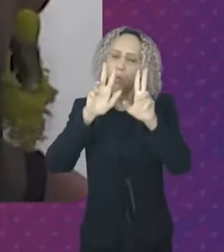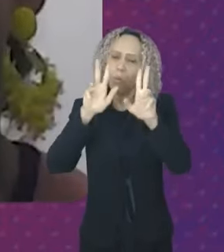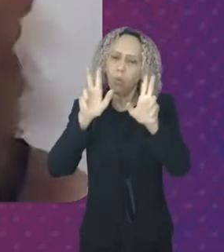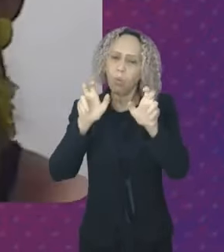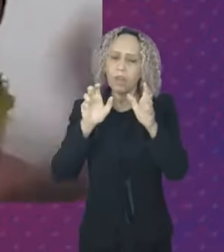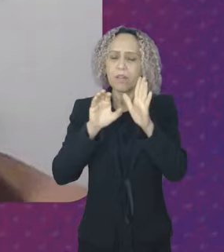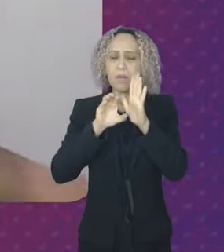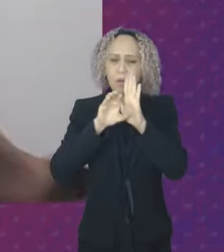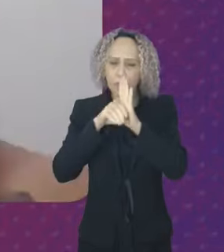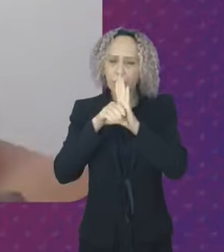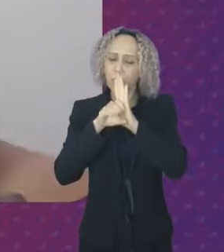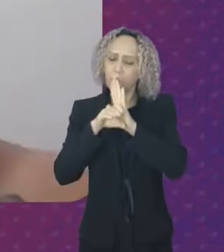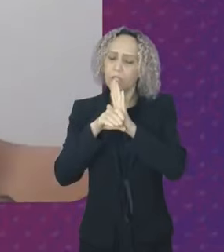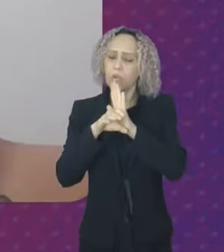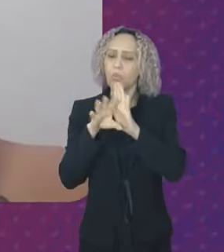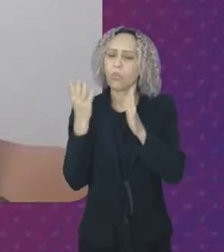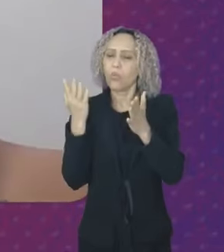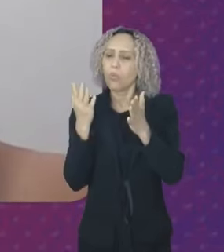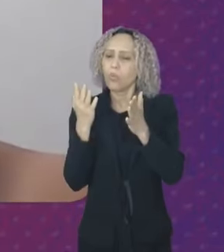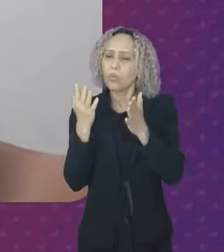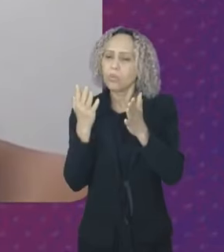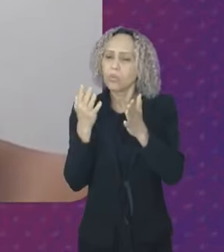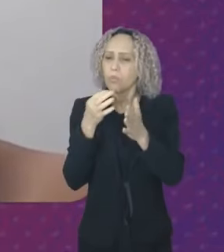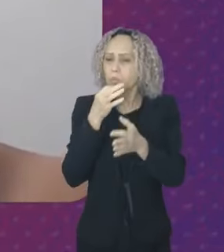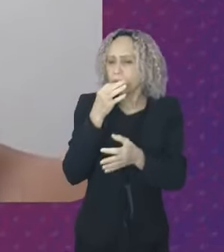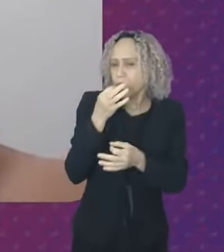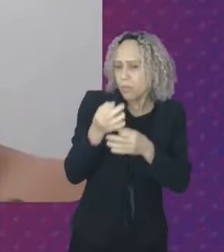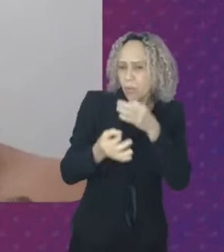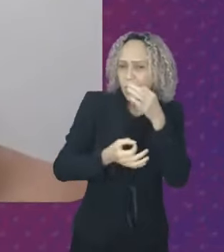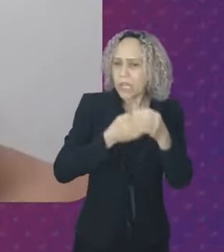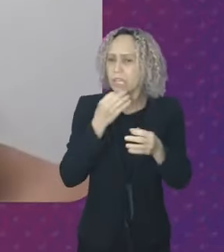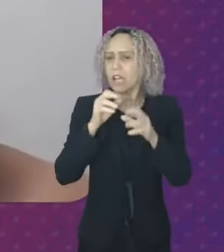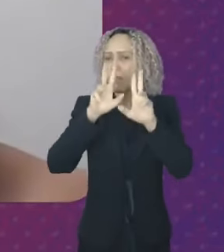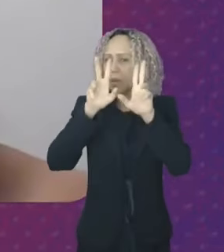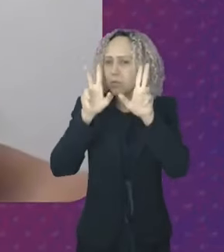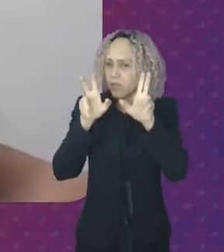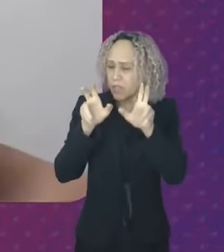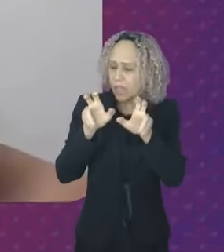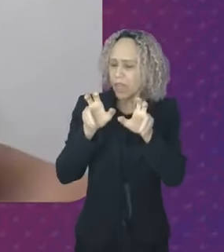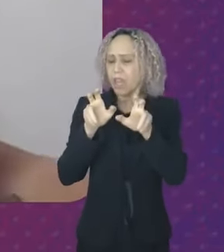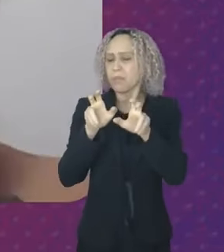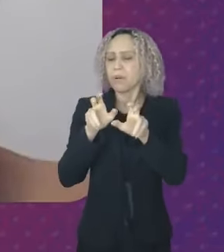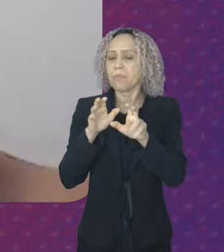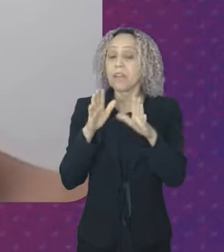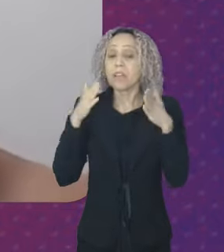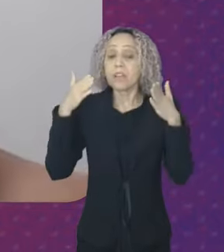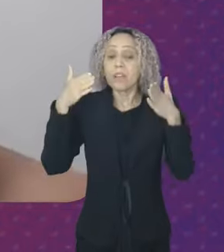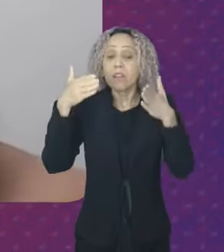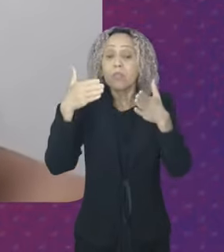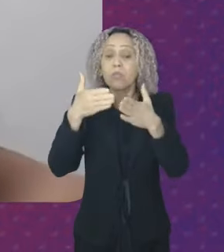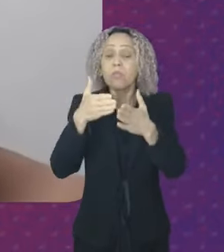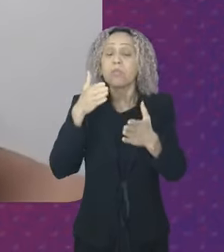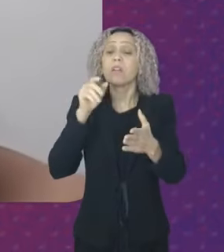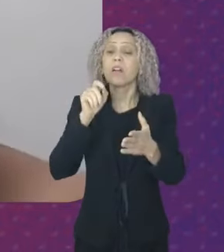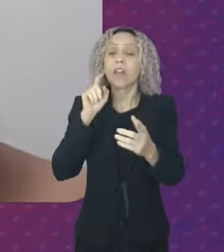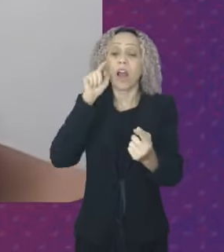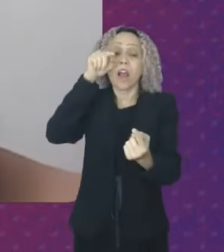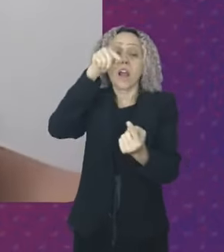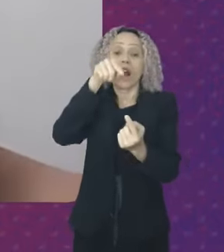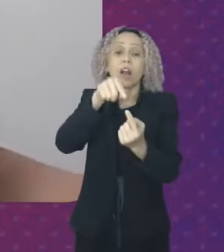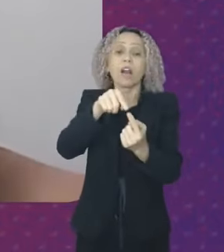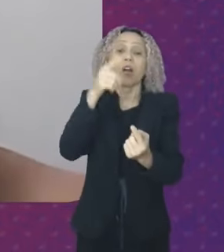às vezes, mas de maneira mais direcionada, com essa finalidade de alcançar o